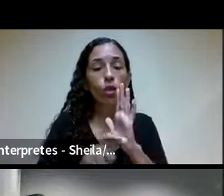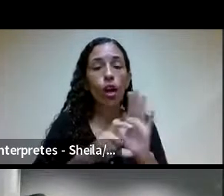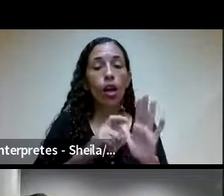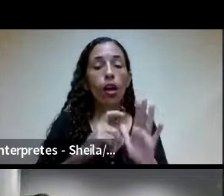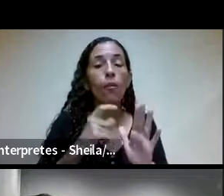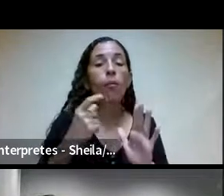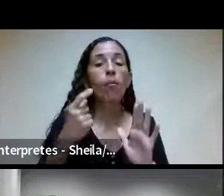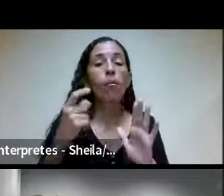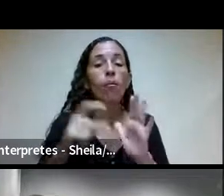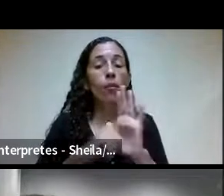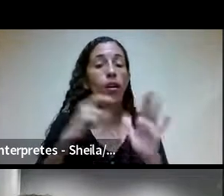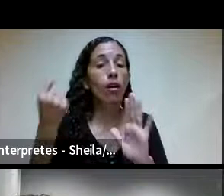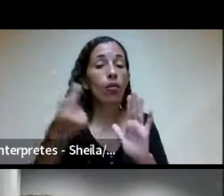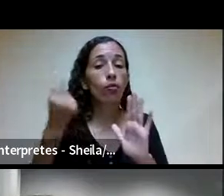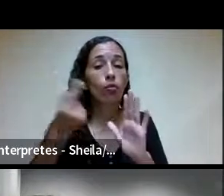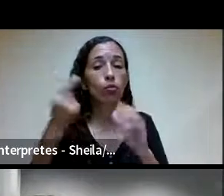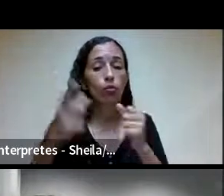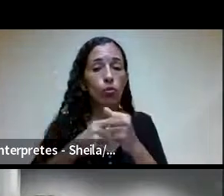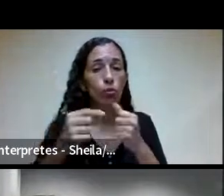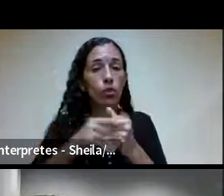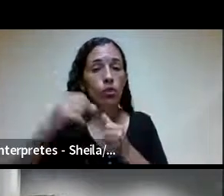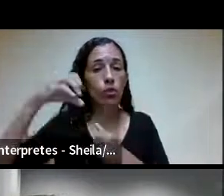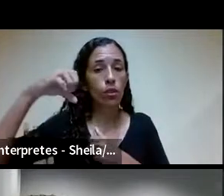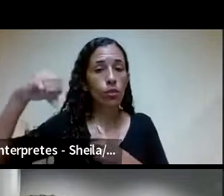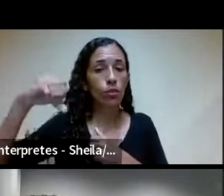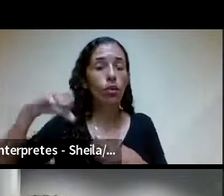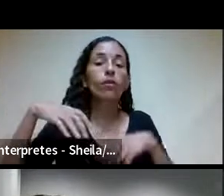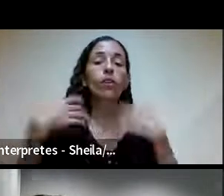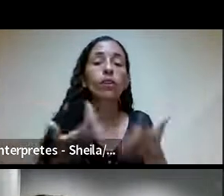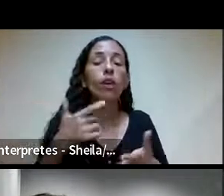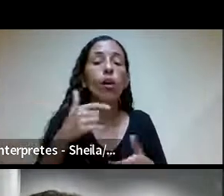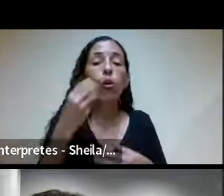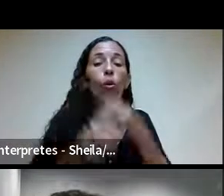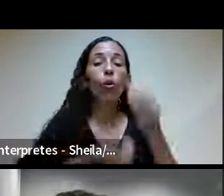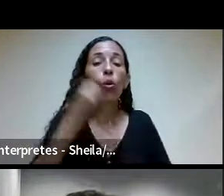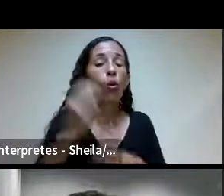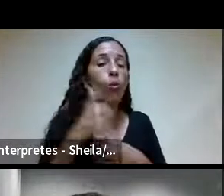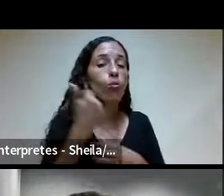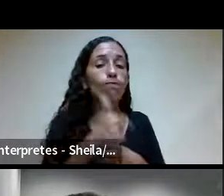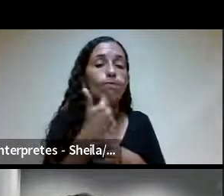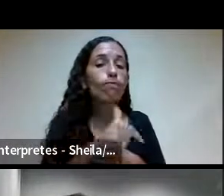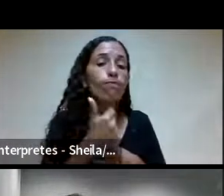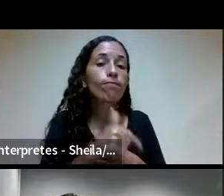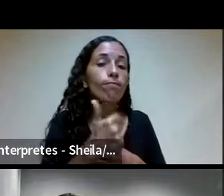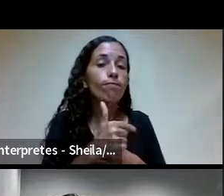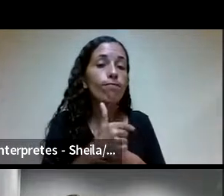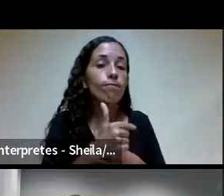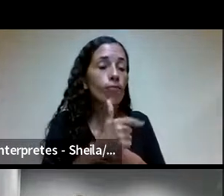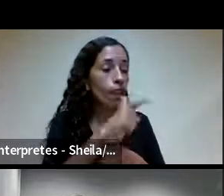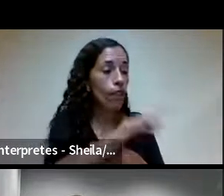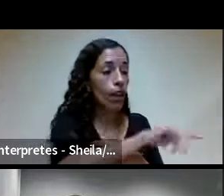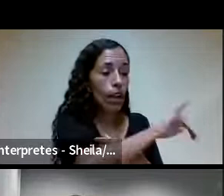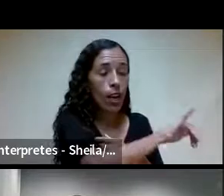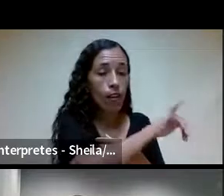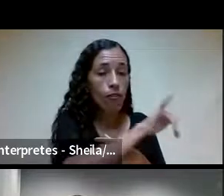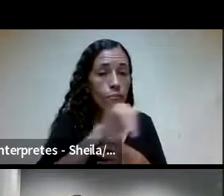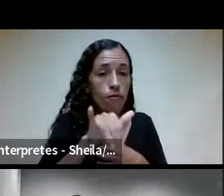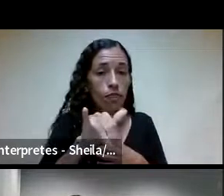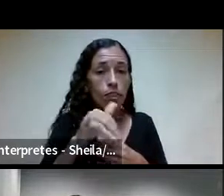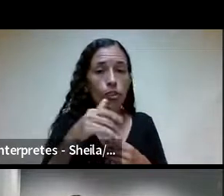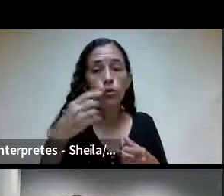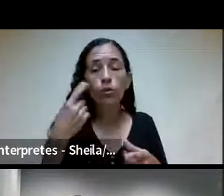da aludida resolução. E como não existiu encaminhamento de citação física na sede, o